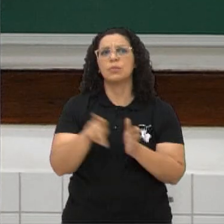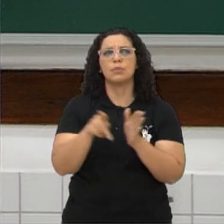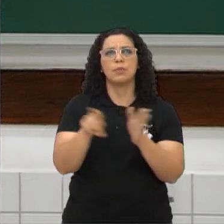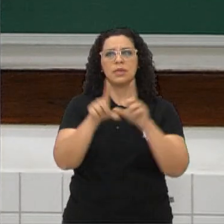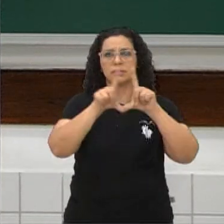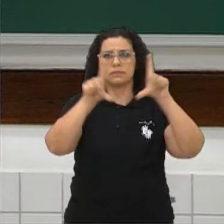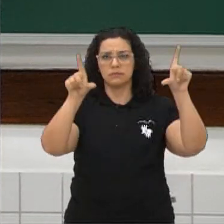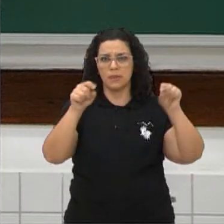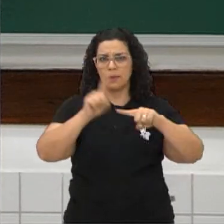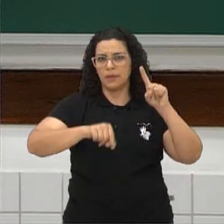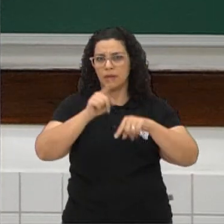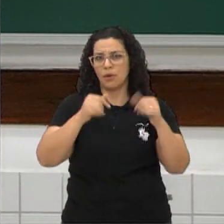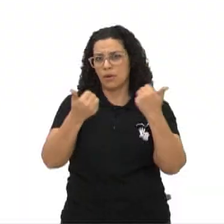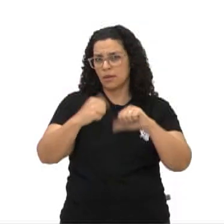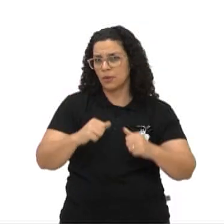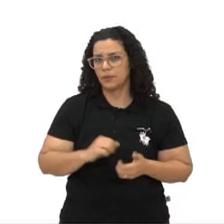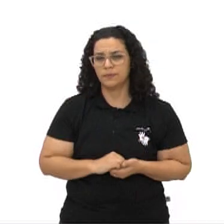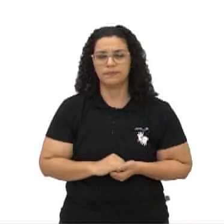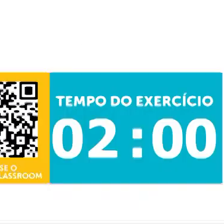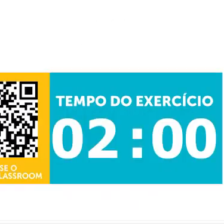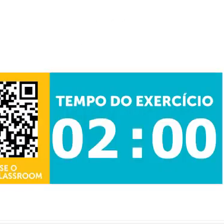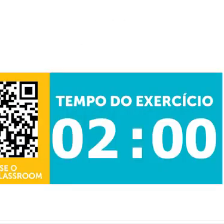dessa substância. Agora é com vocês.